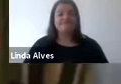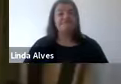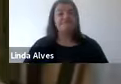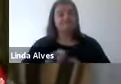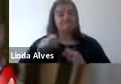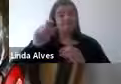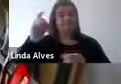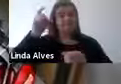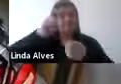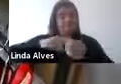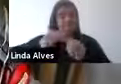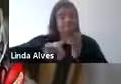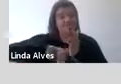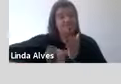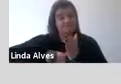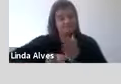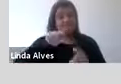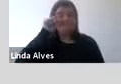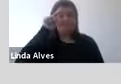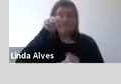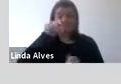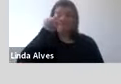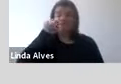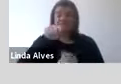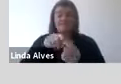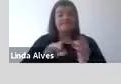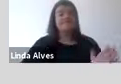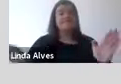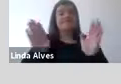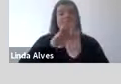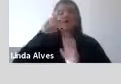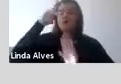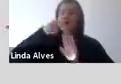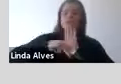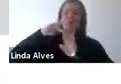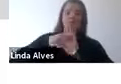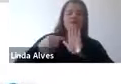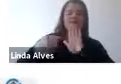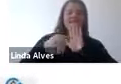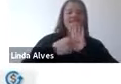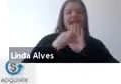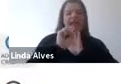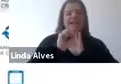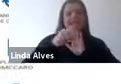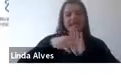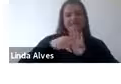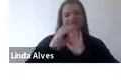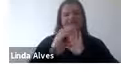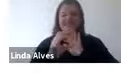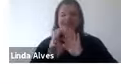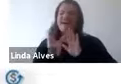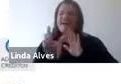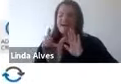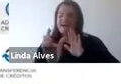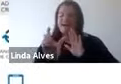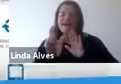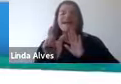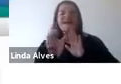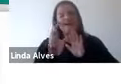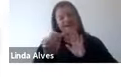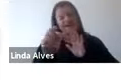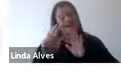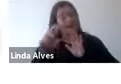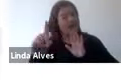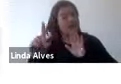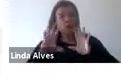Associada e associado metalúrgico. Chegou o portal SMC Card. Nele você encontra todas as funções do